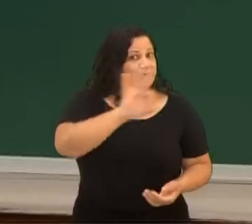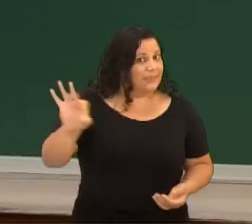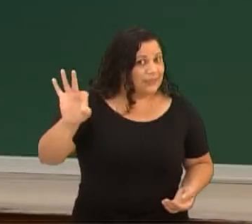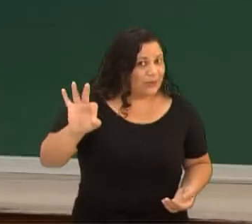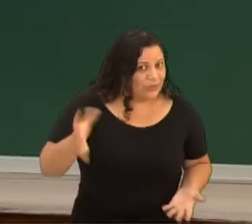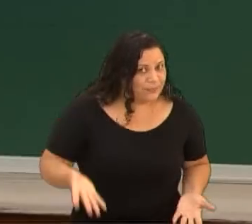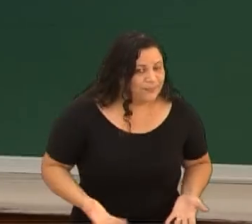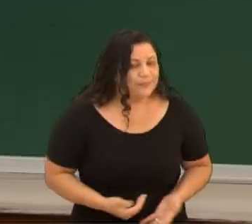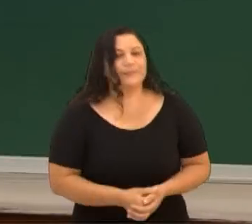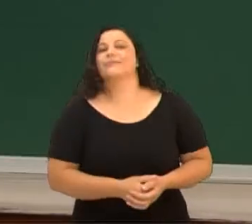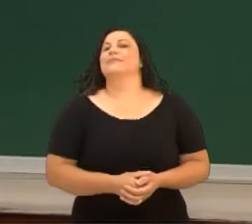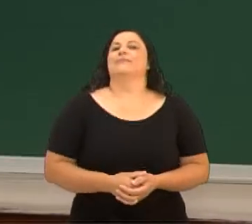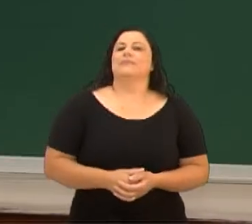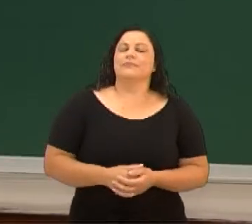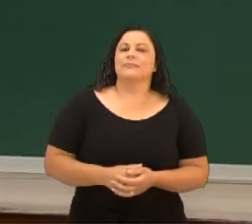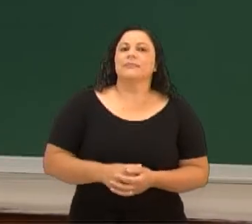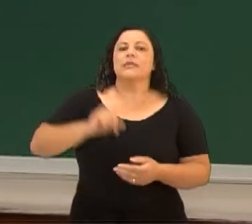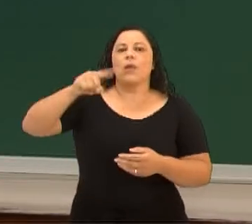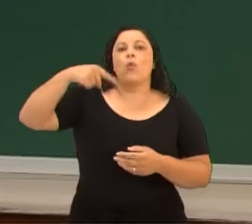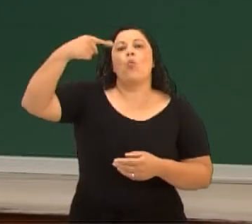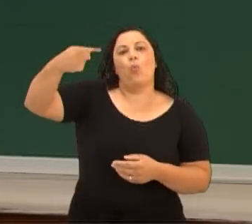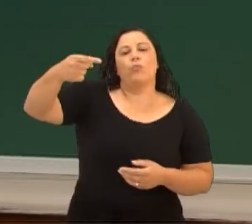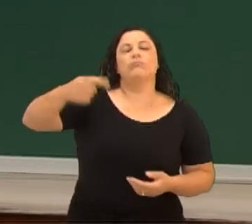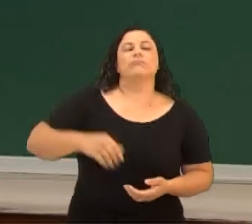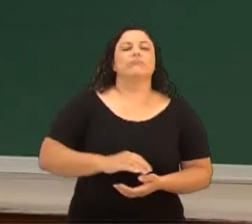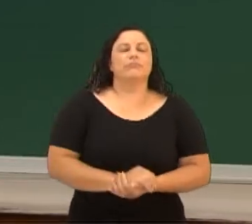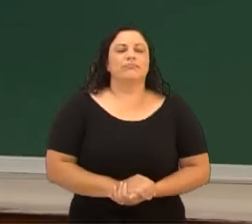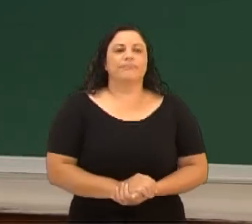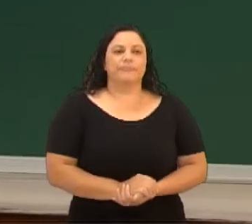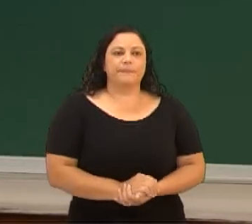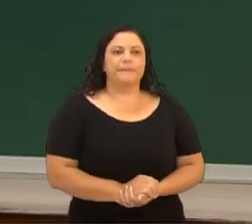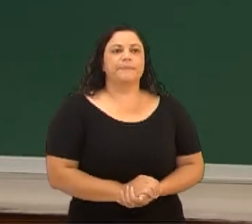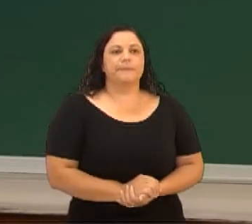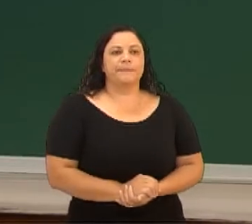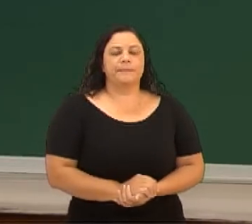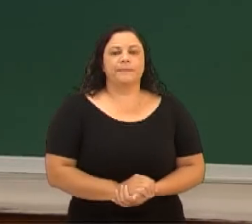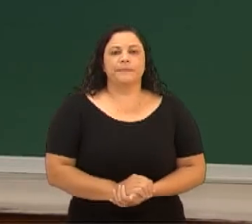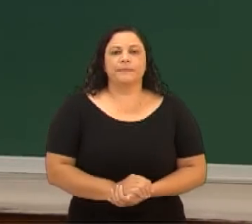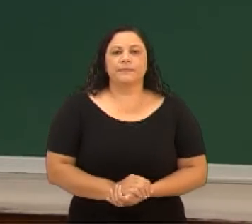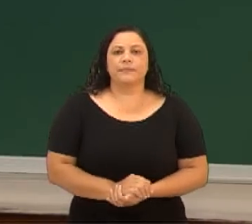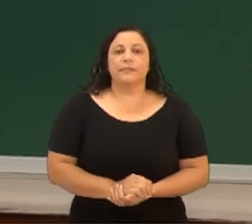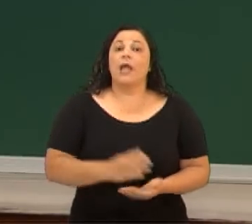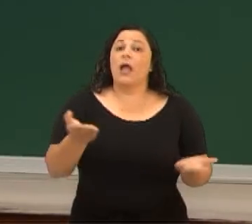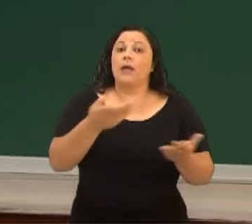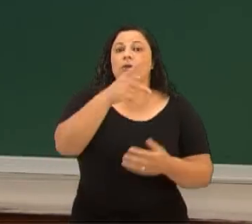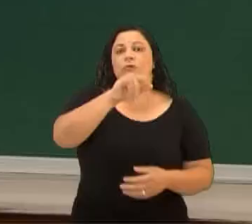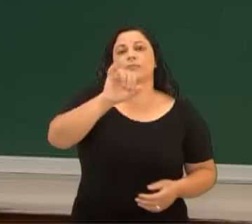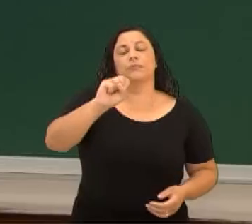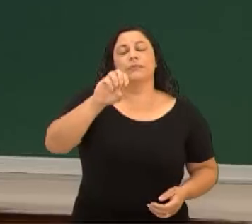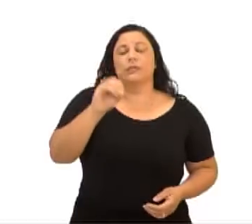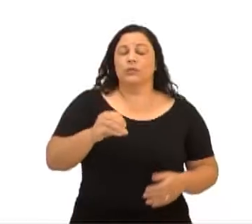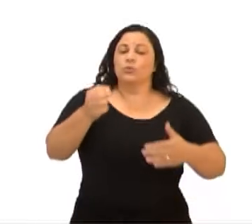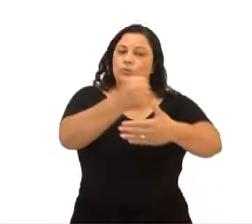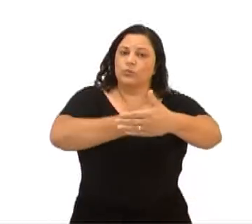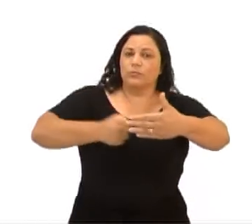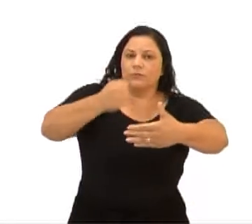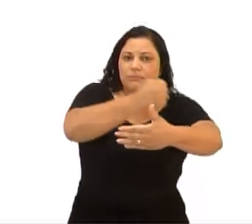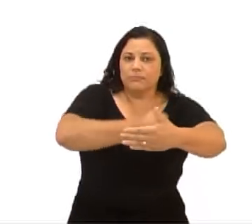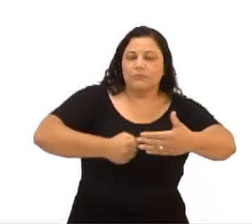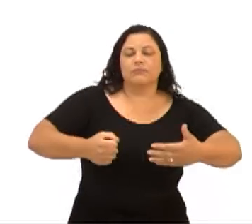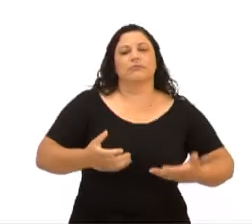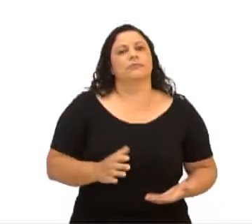Acertaram? Tranquilo? Vamos calcular mais um pouco então, ó. Agora, calcule o piso da